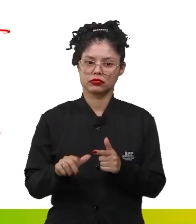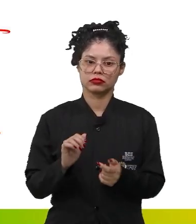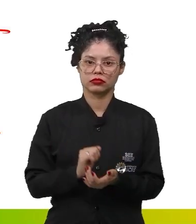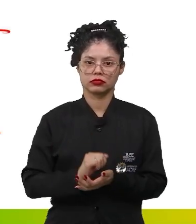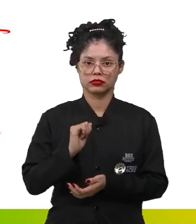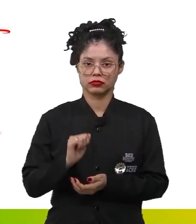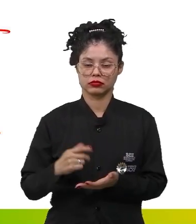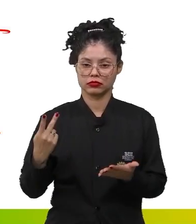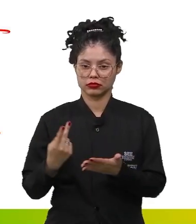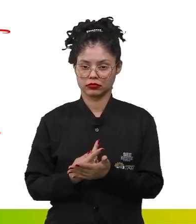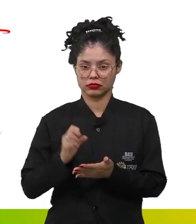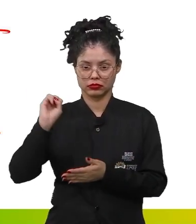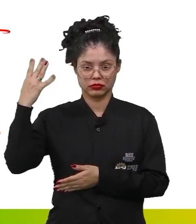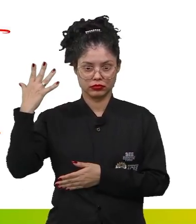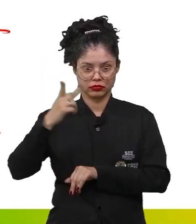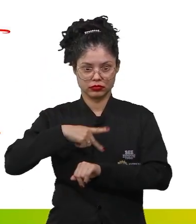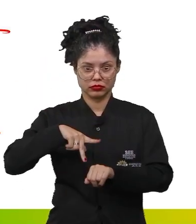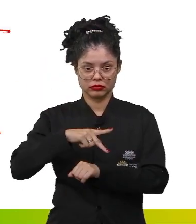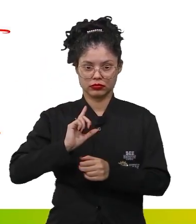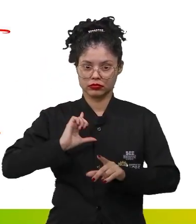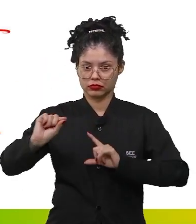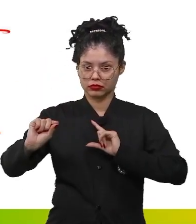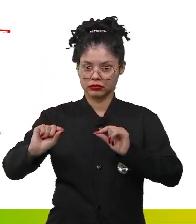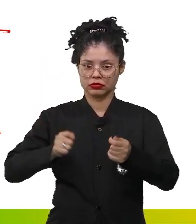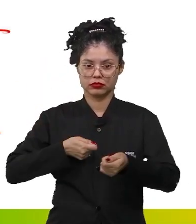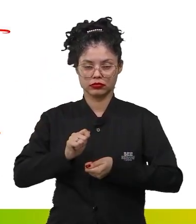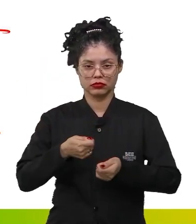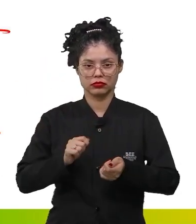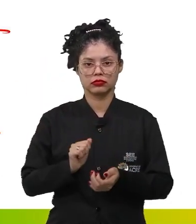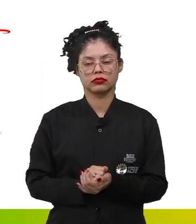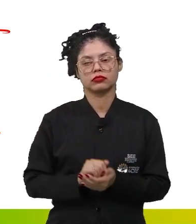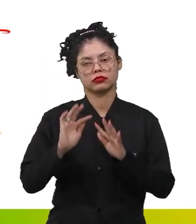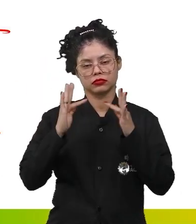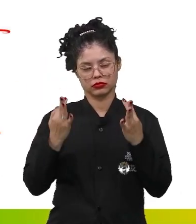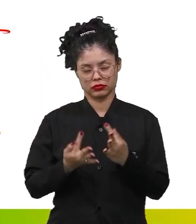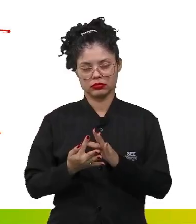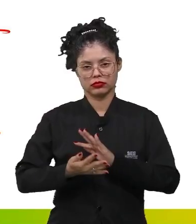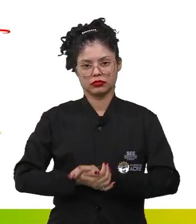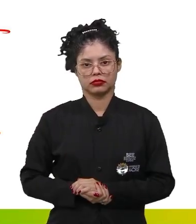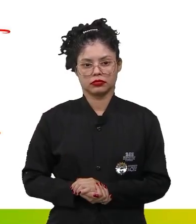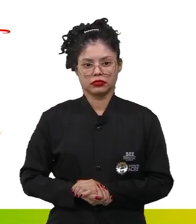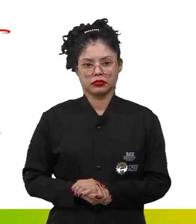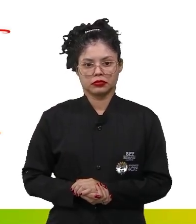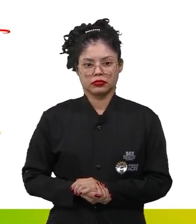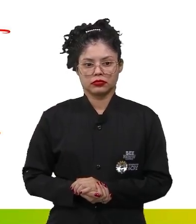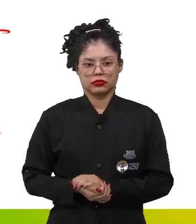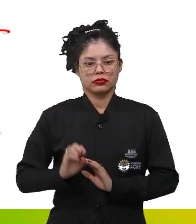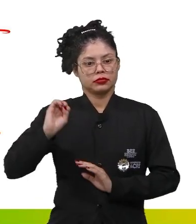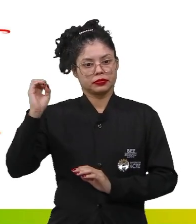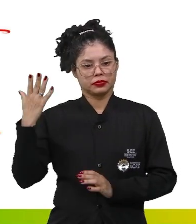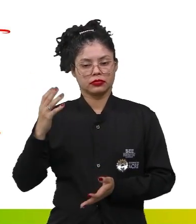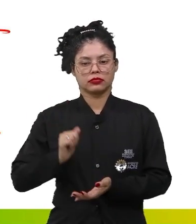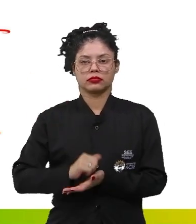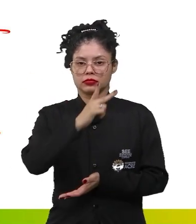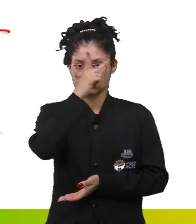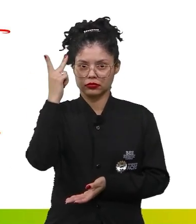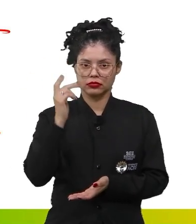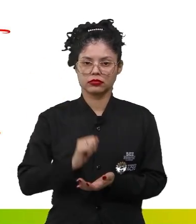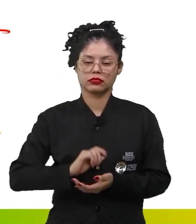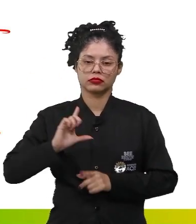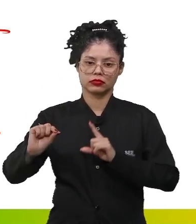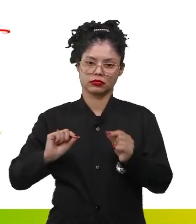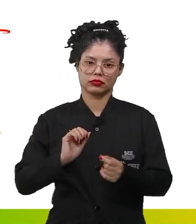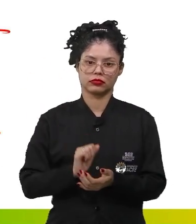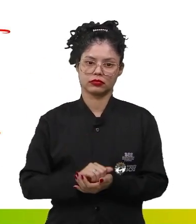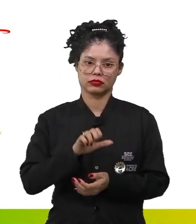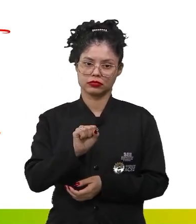fatores involuntários que fogem ao controle do migrante e de sua família, que é o caso dessas pessoas que estão fugindo